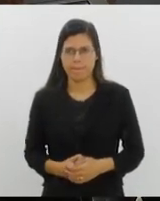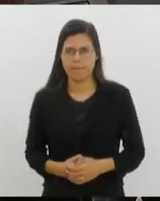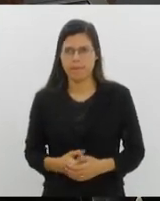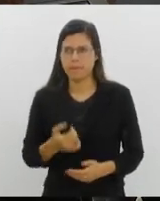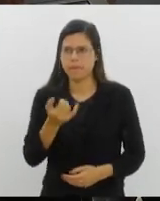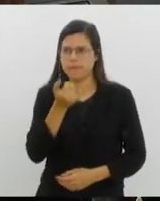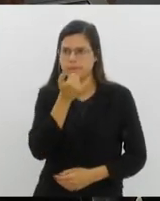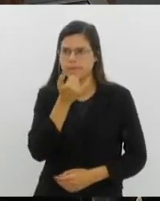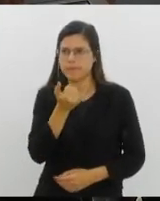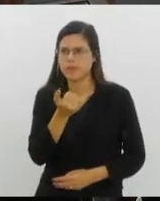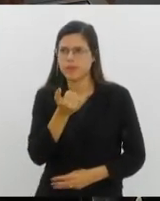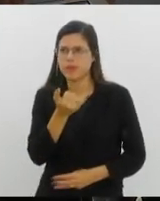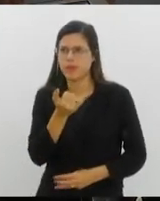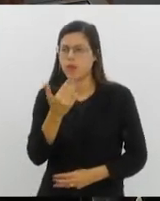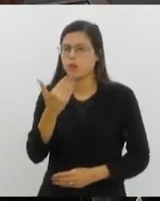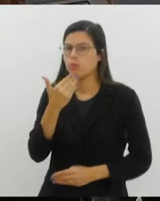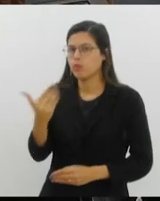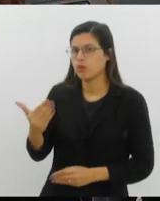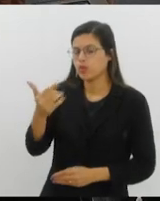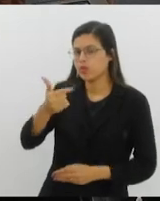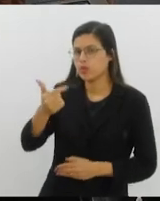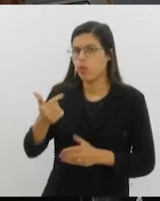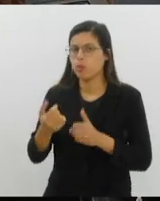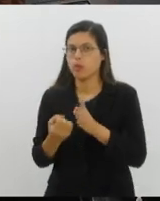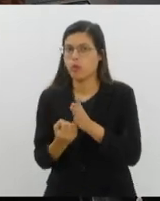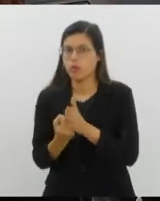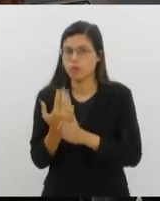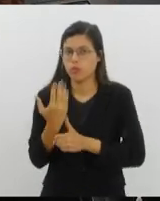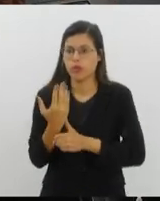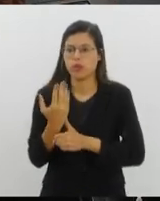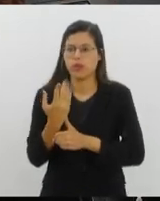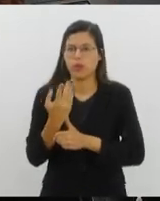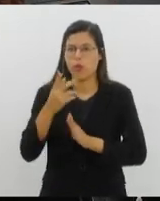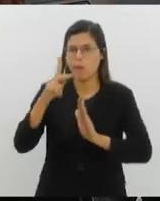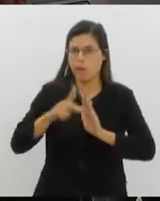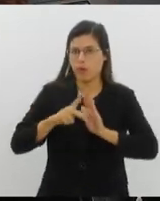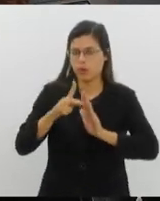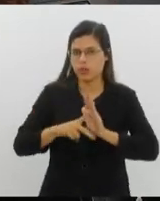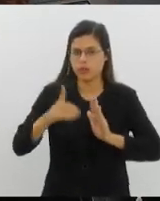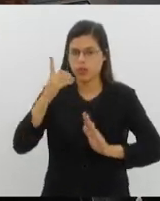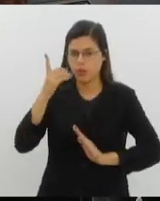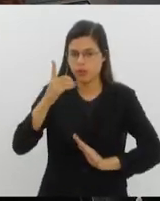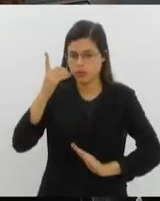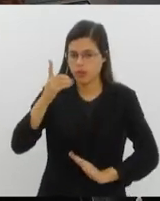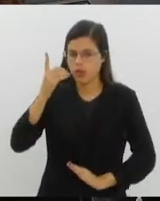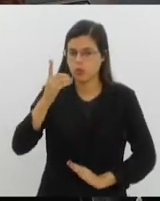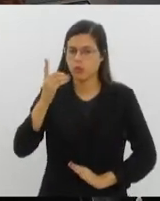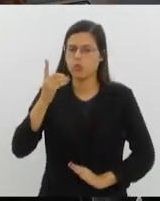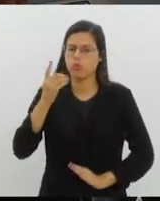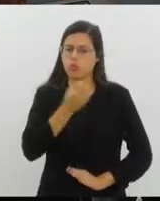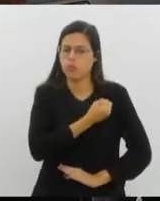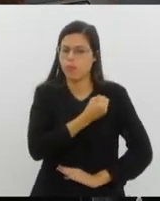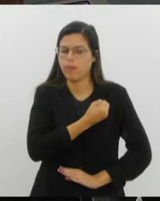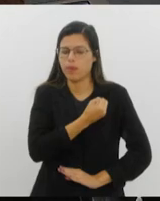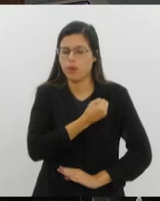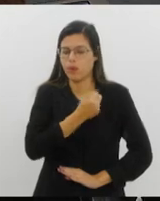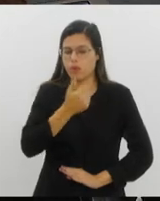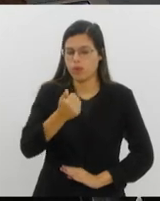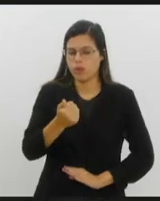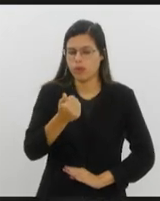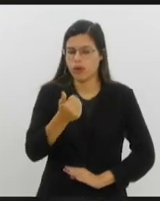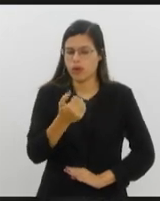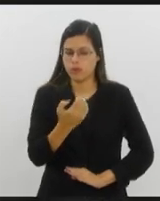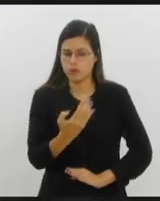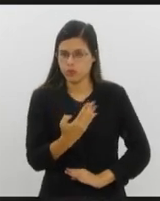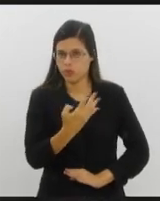Perdão. Presidente, pedir com a autoria no deputado do projeto, deputado Munir Neto, projeto okay. 1447.